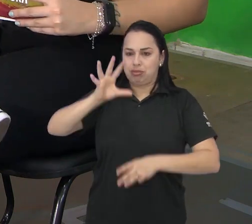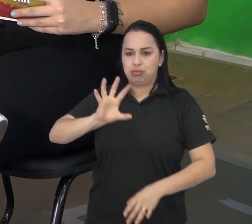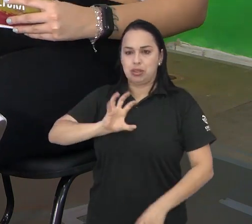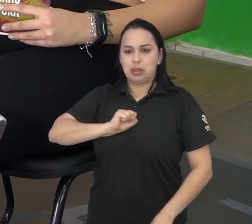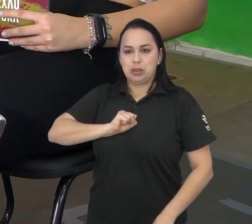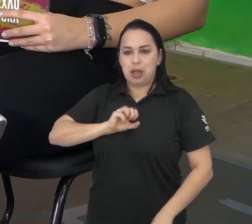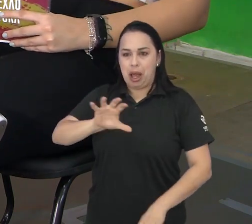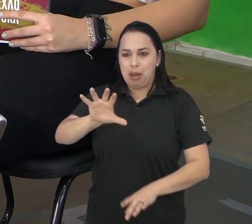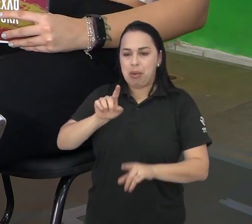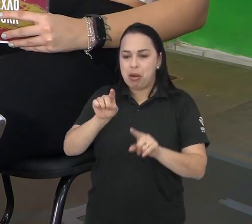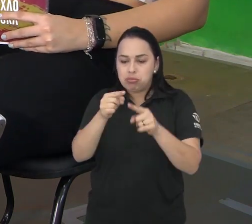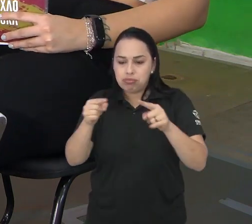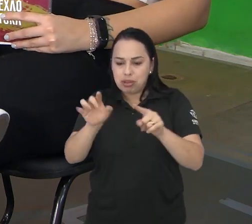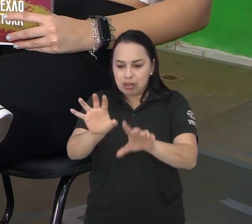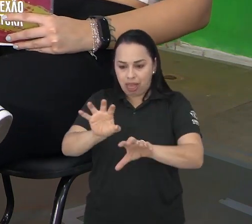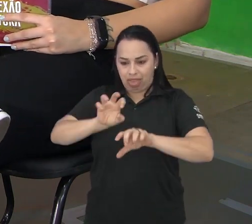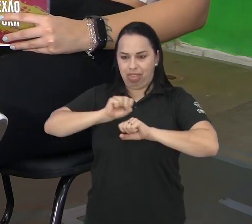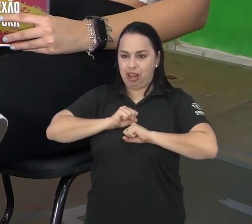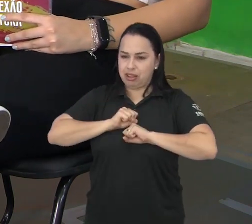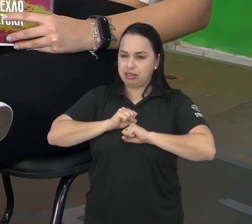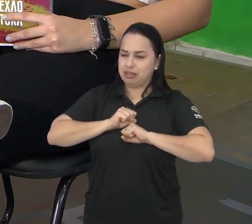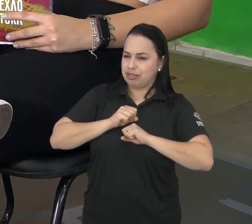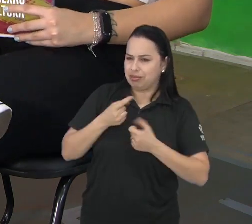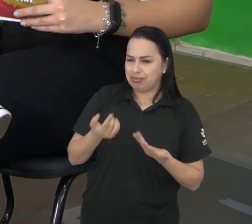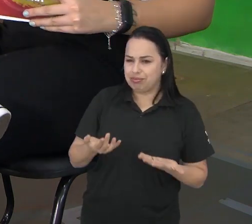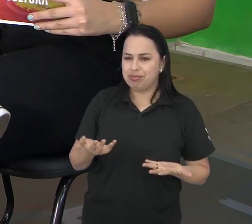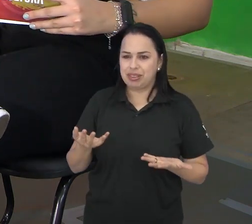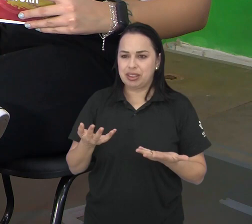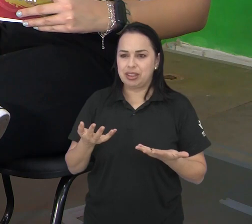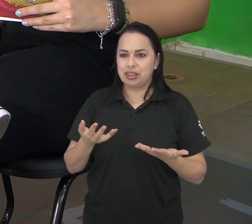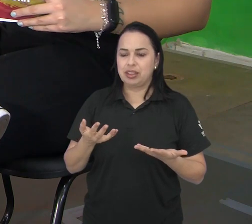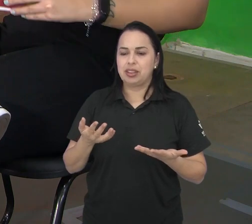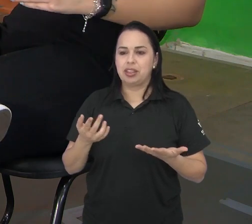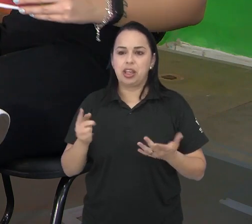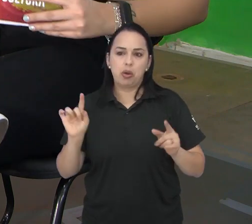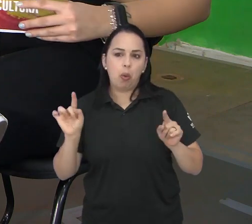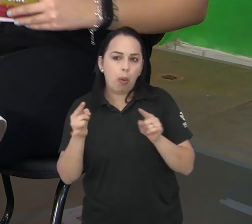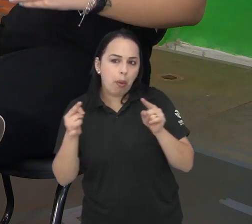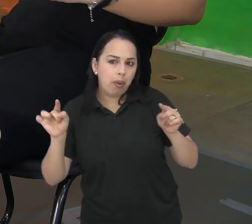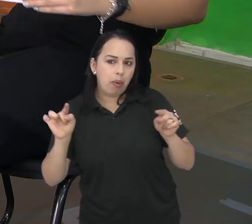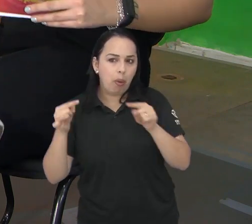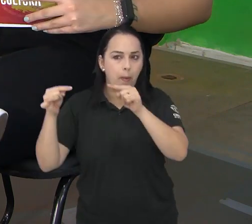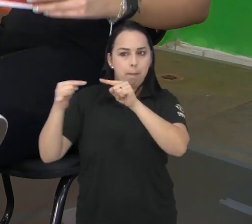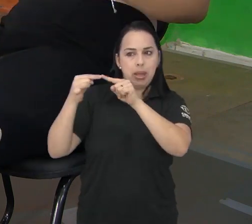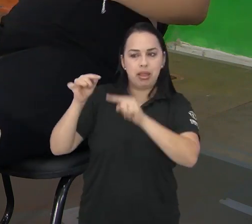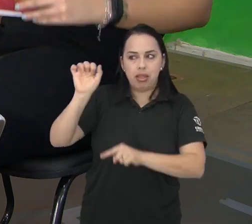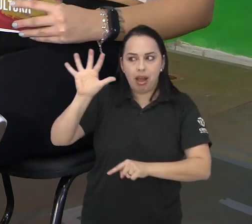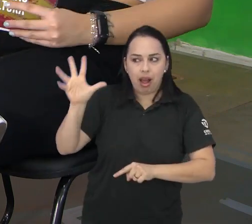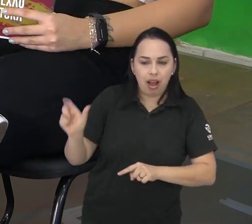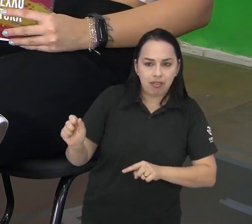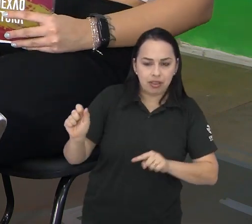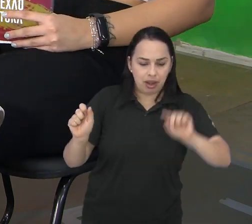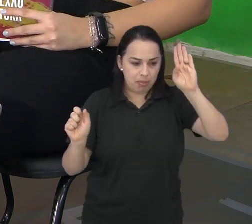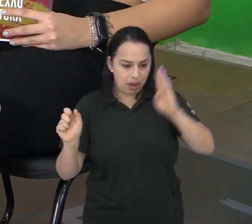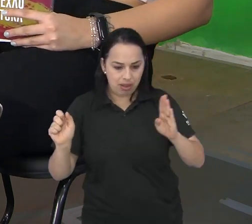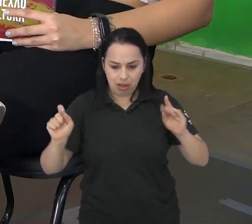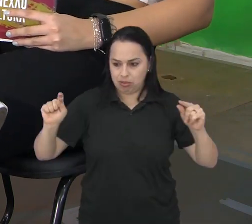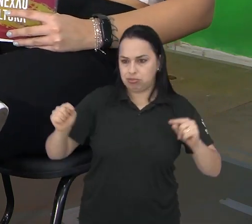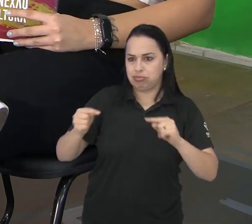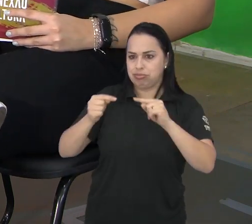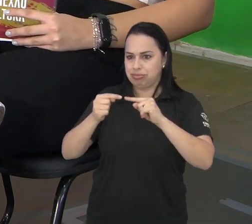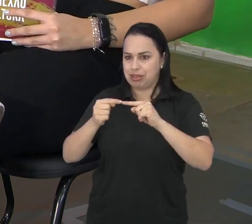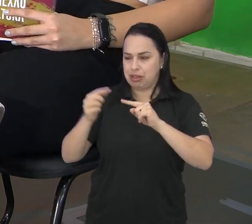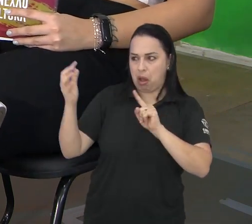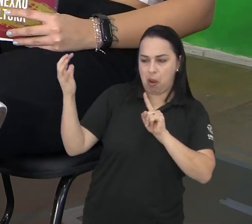isso, vendo pelo estilo que existe aqui no Brasil, o estilo musical que foi criado porque teve muita influência